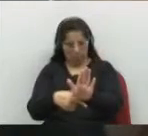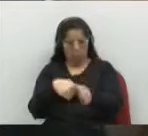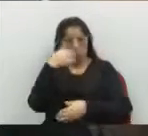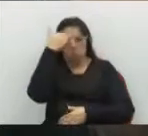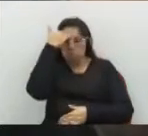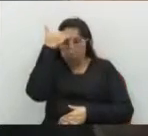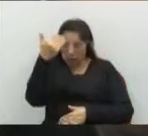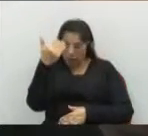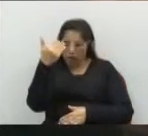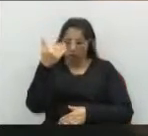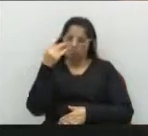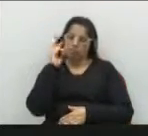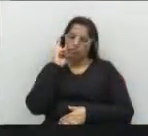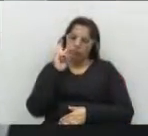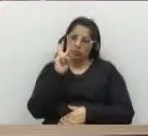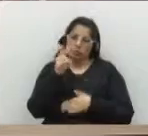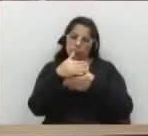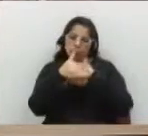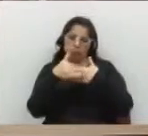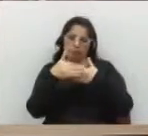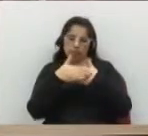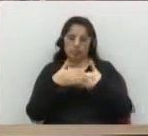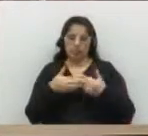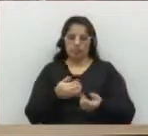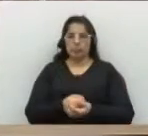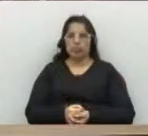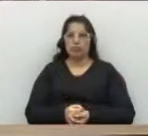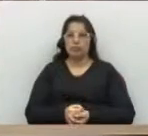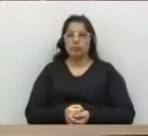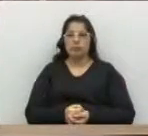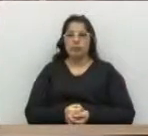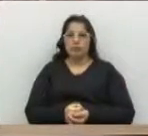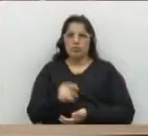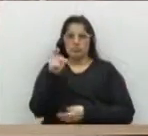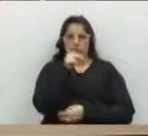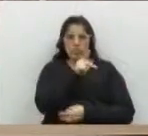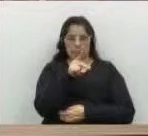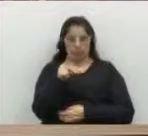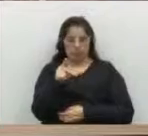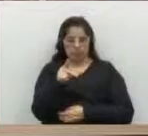olhe com carinho esse requerimento. Esta presidência,